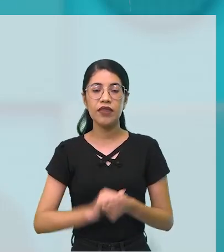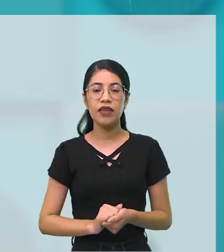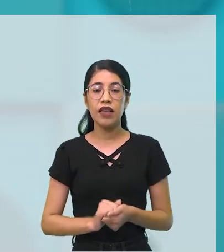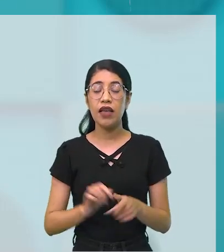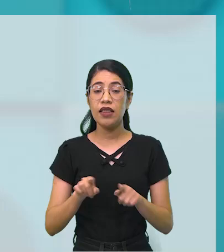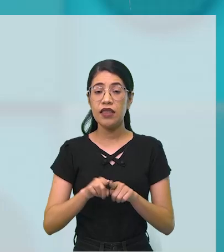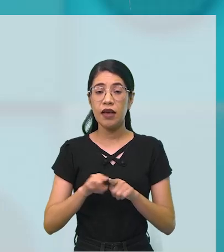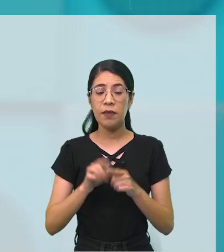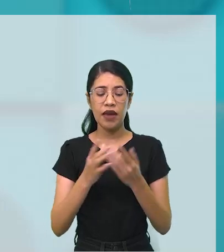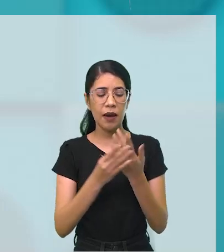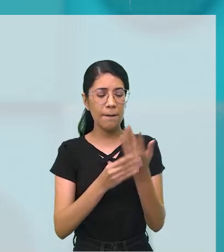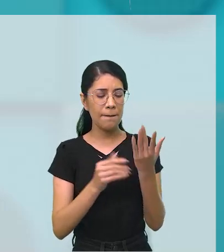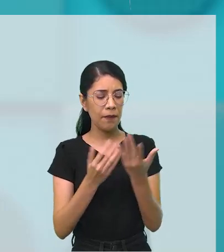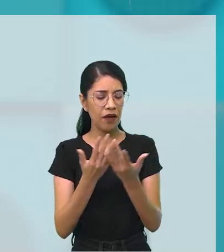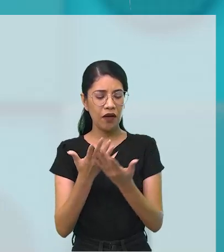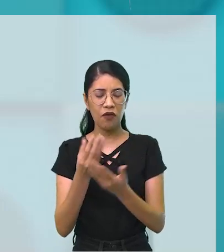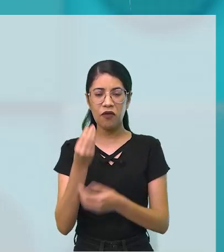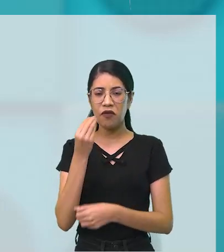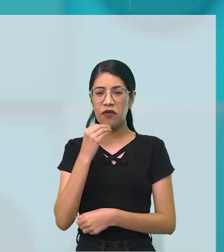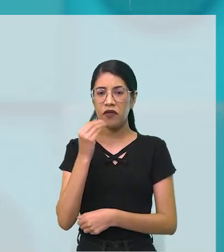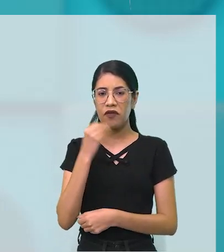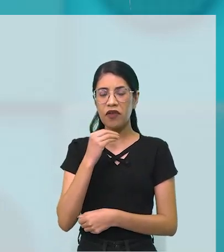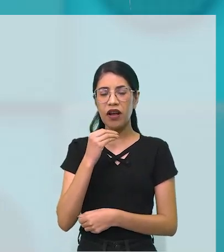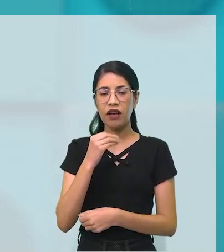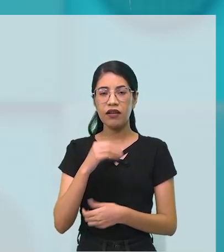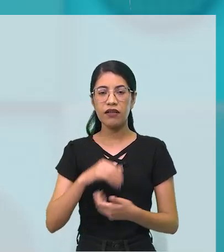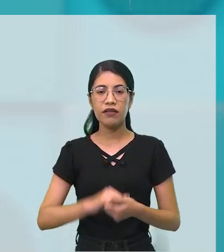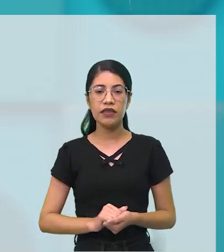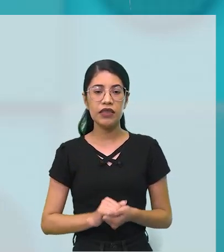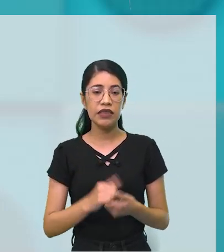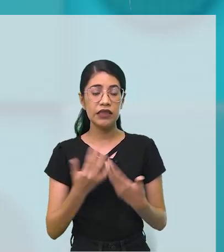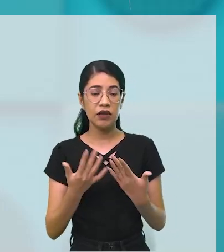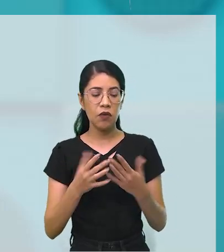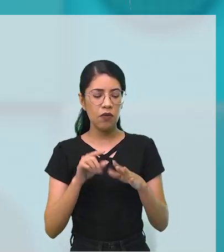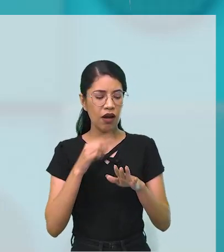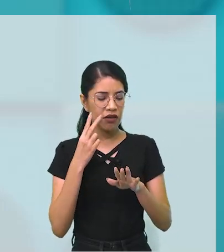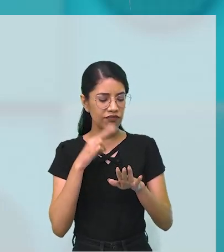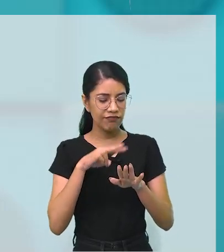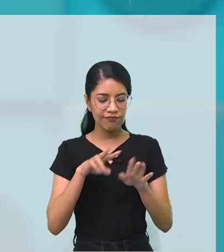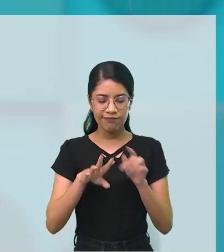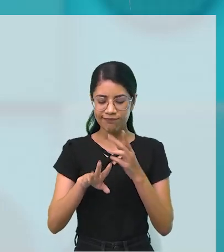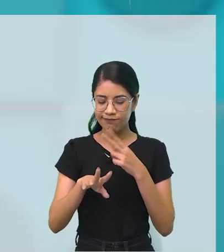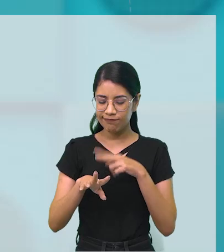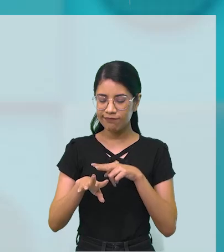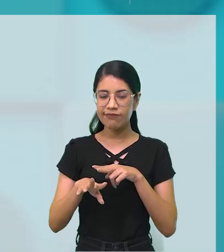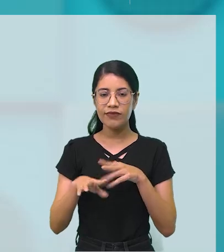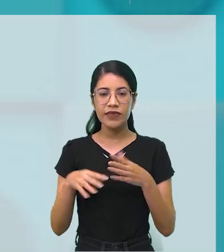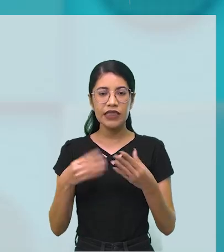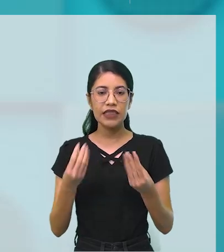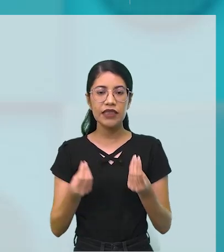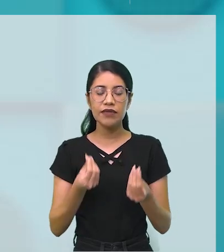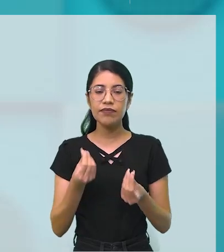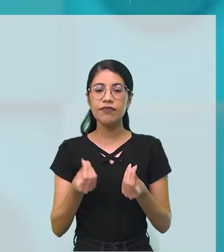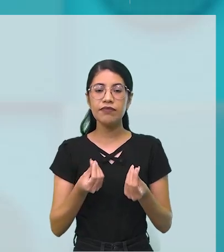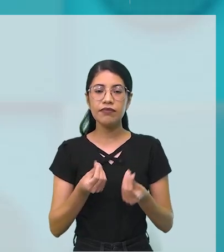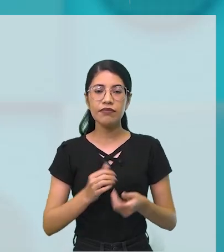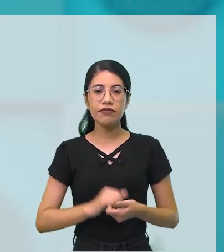essas mãos sem forças. Então a mão, esteticamente a gente olhando a mão já fica mais